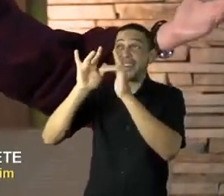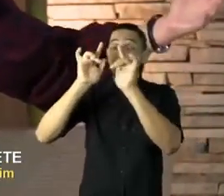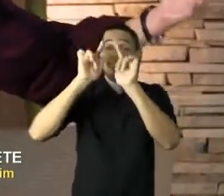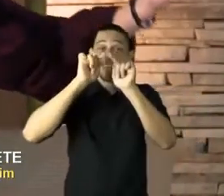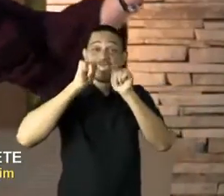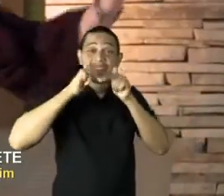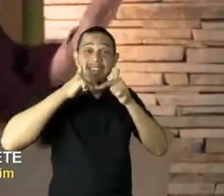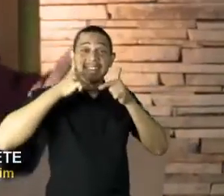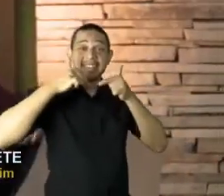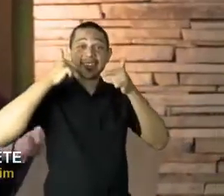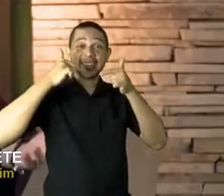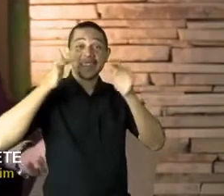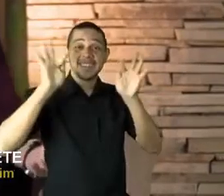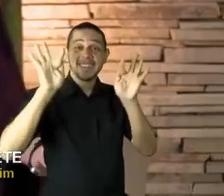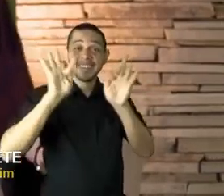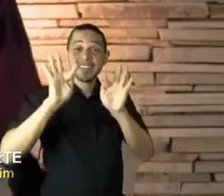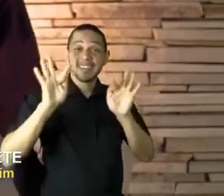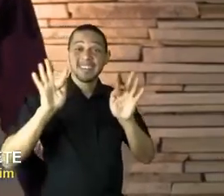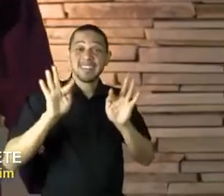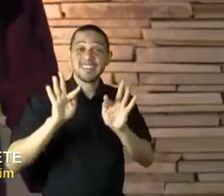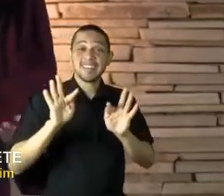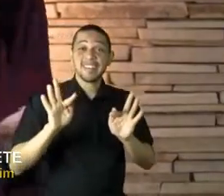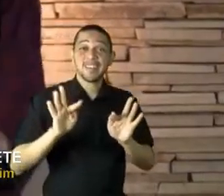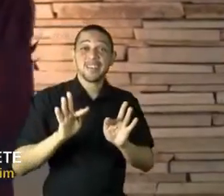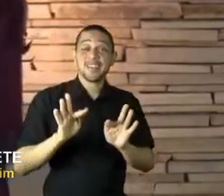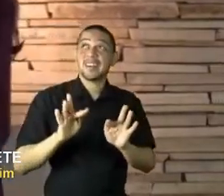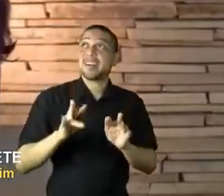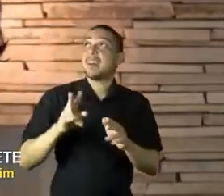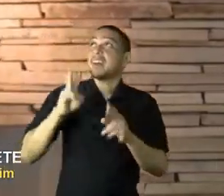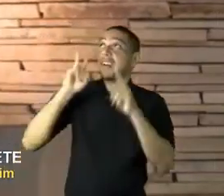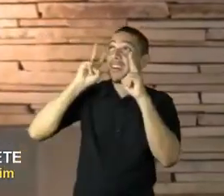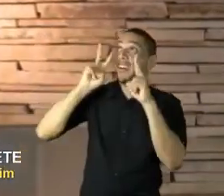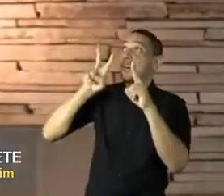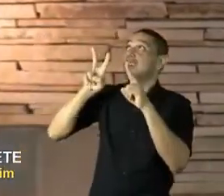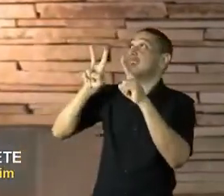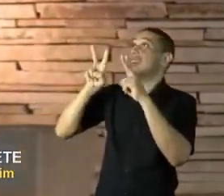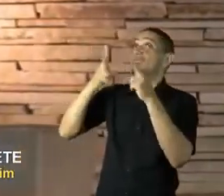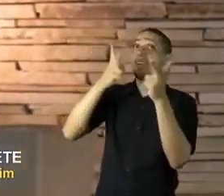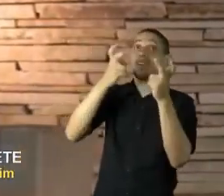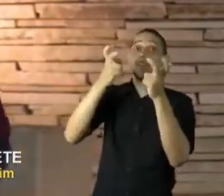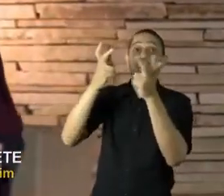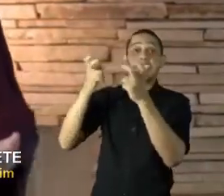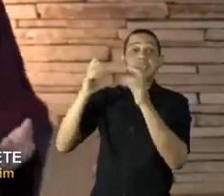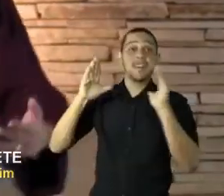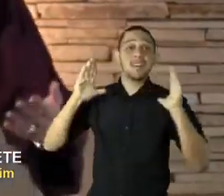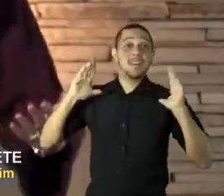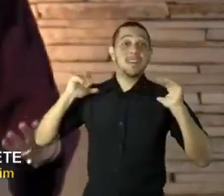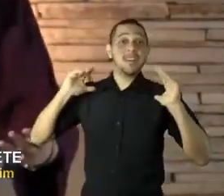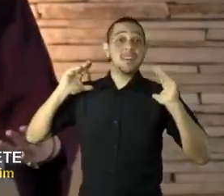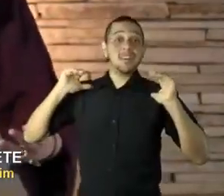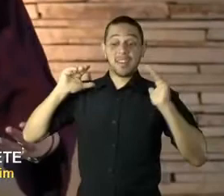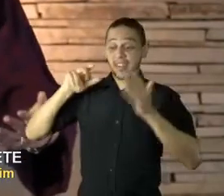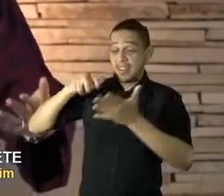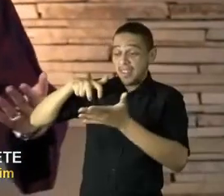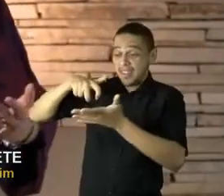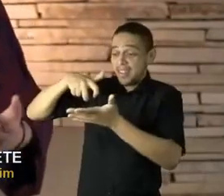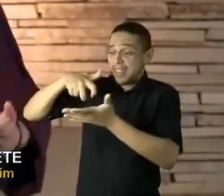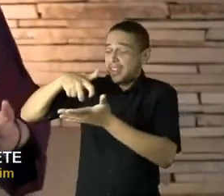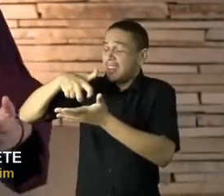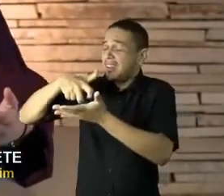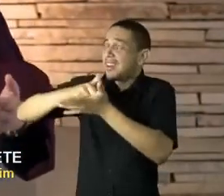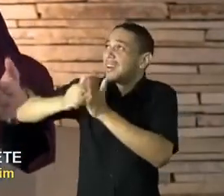feliz a Jesus olhos eu vou te